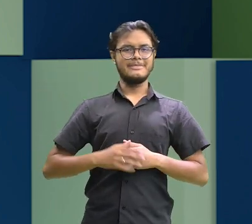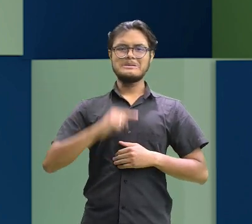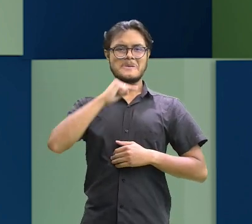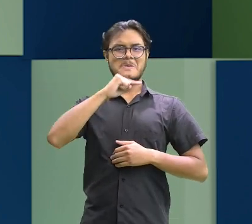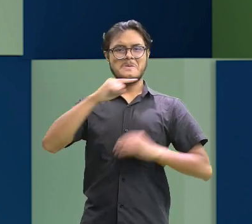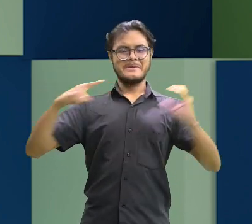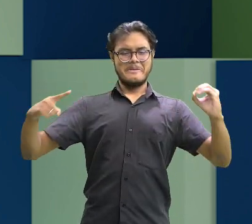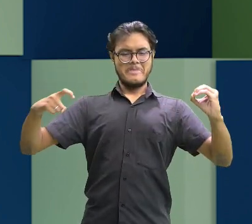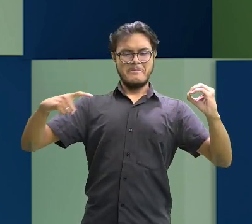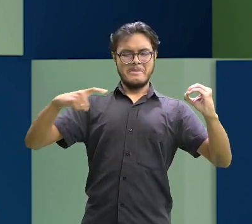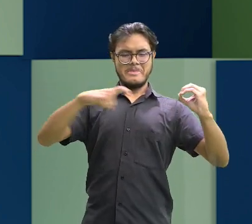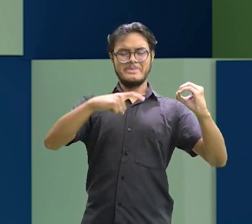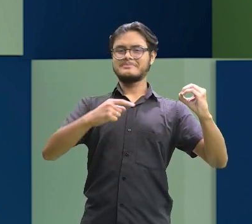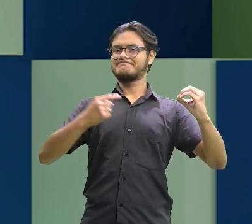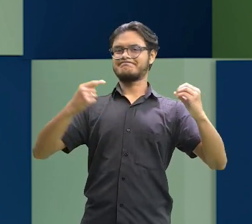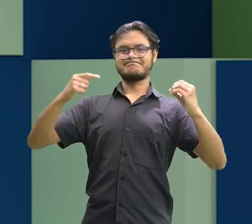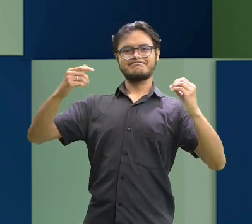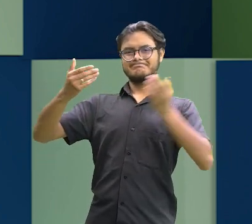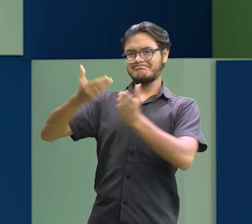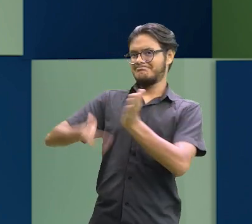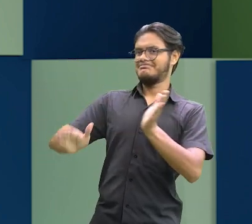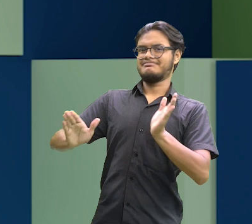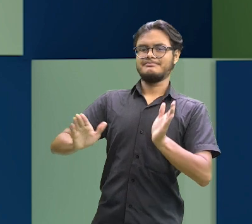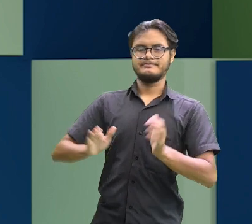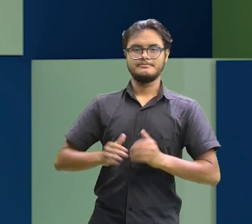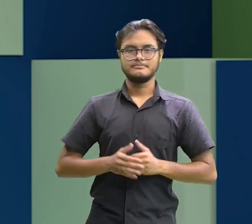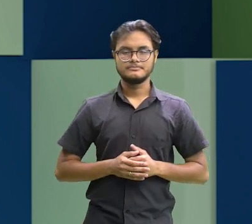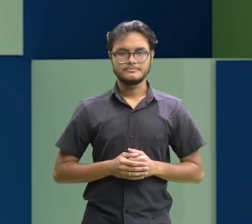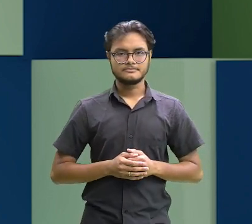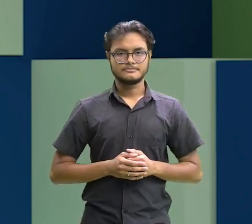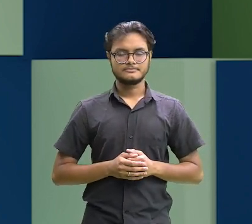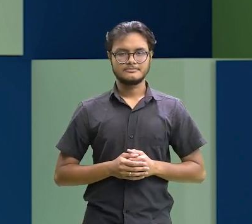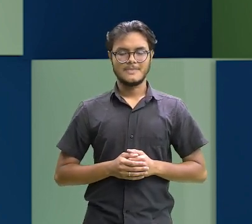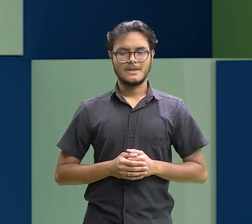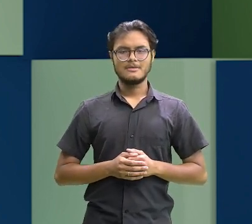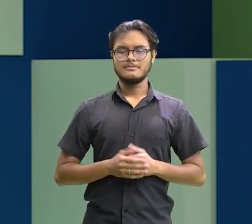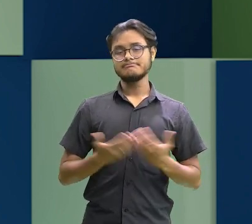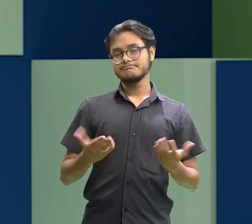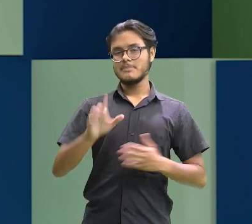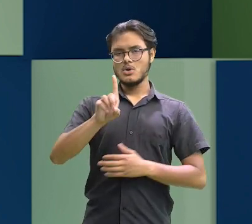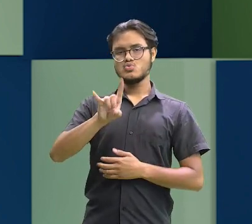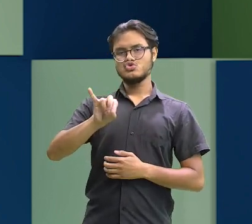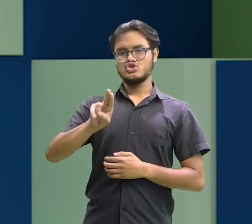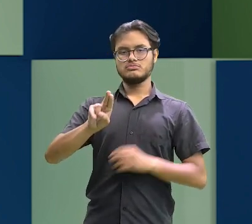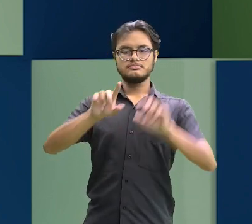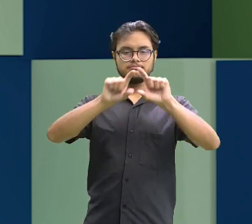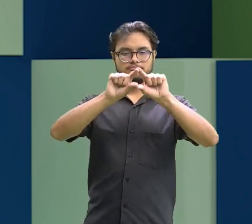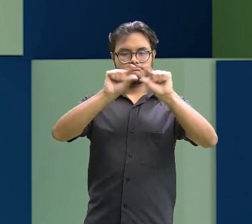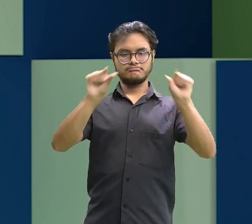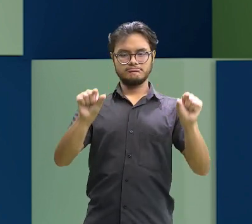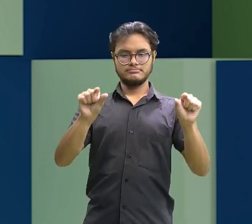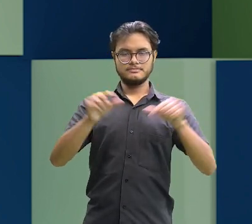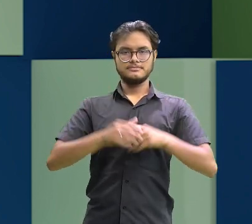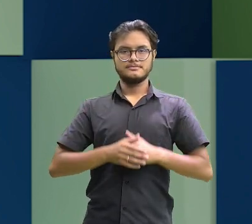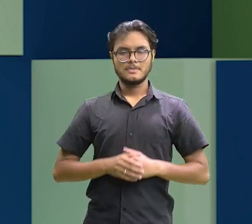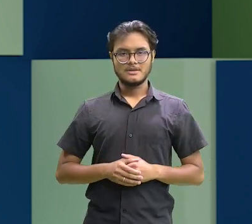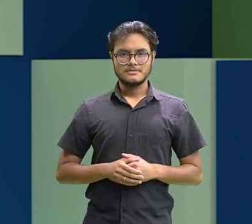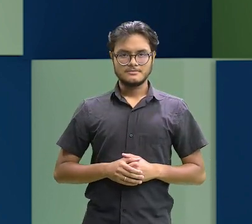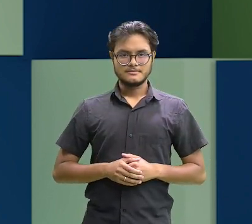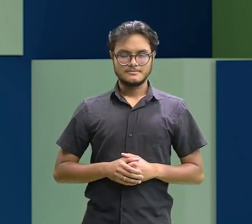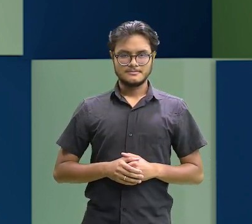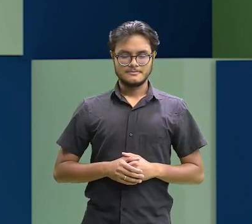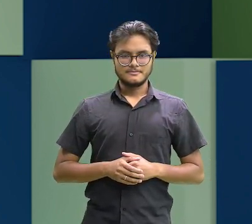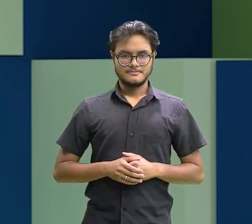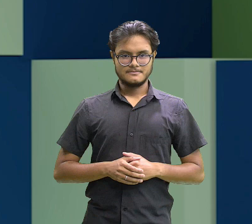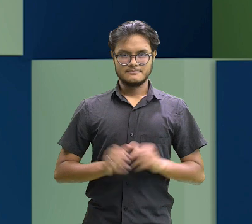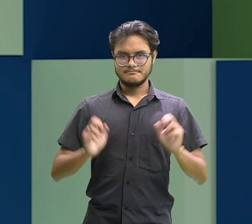aí o dispositivo intrauterino, que é o famoso DIU, que é um outro método contraceptivo aí. Beleza? Vamos continuar